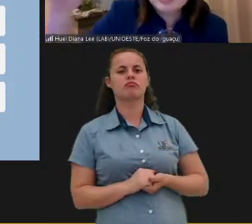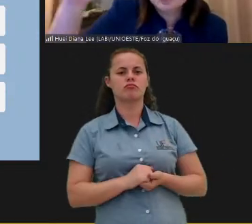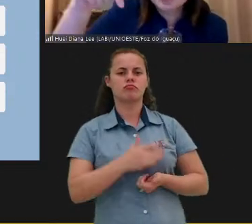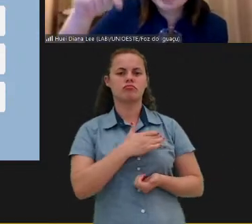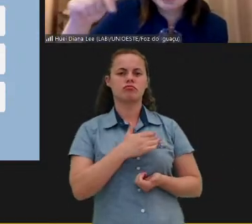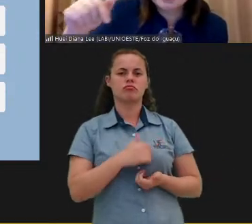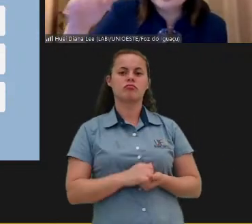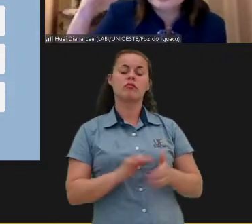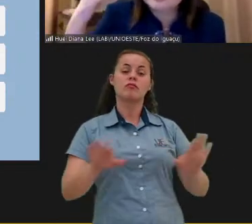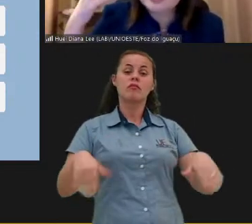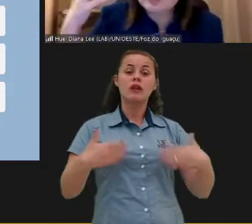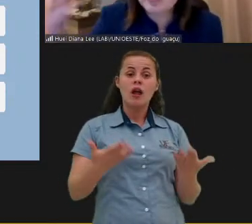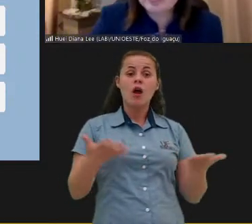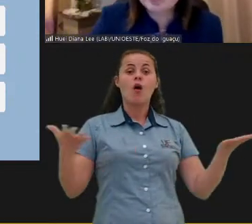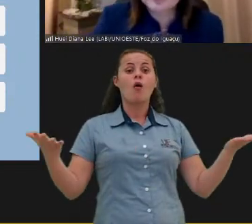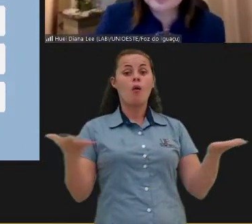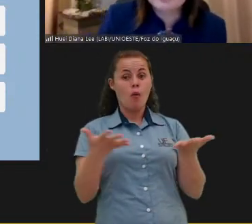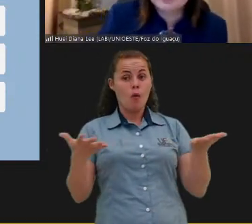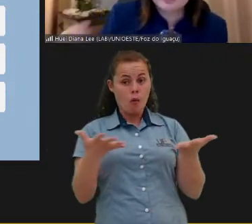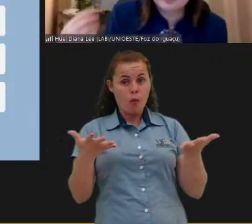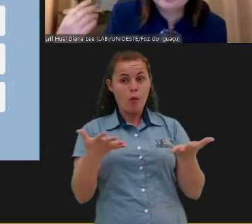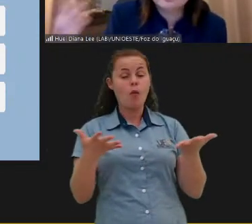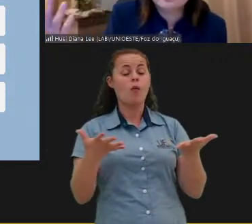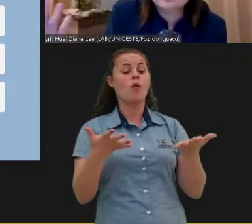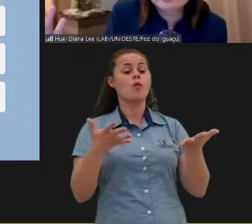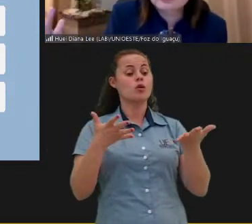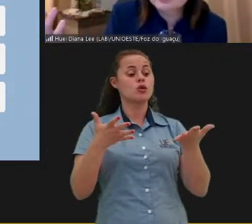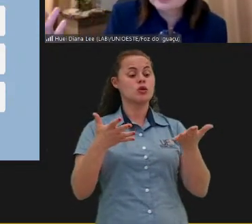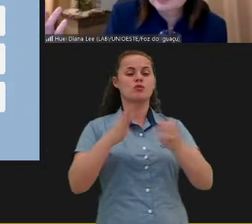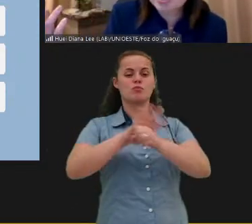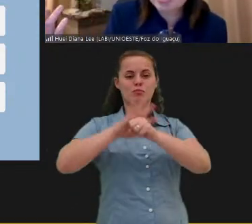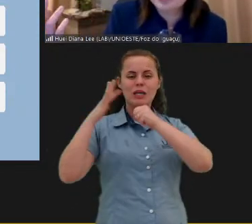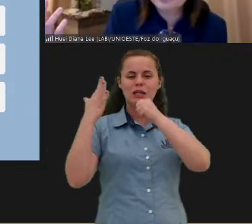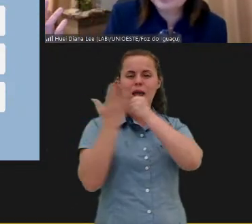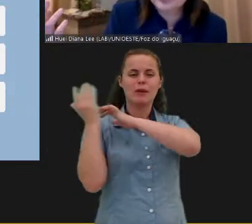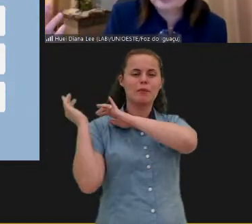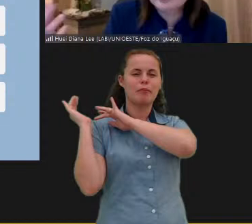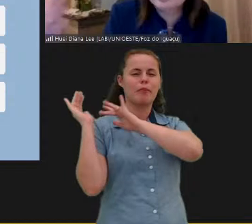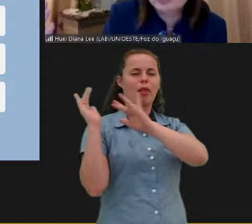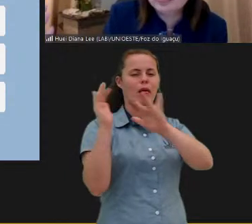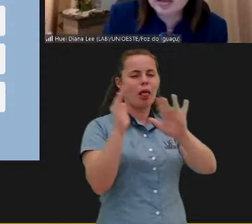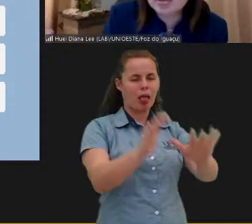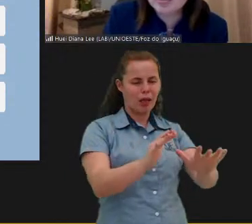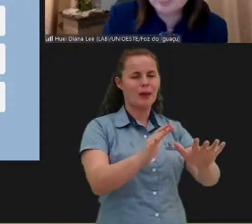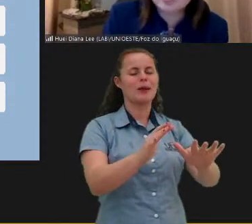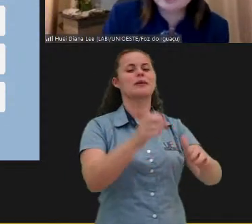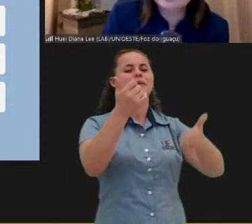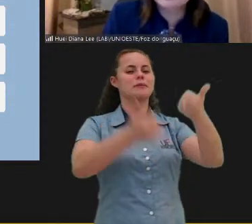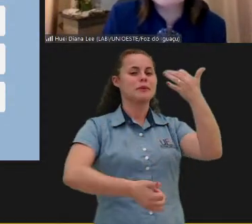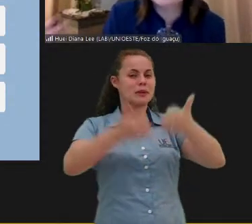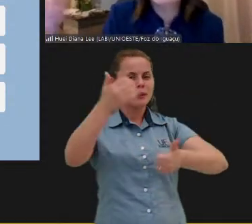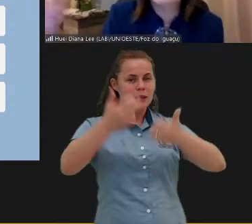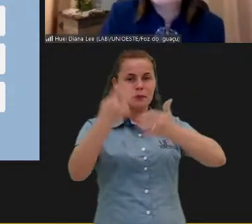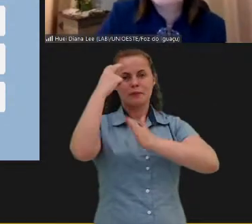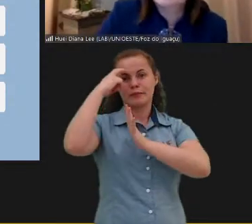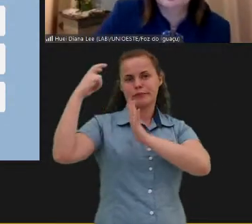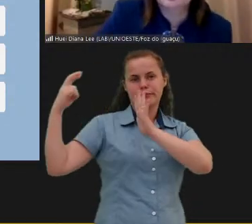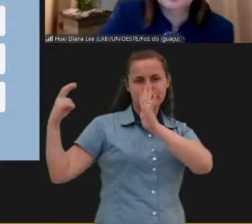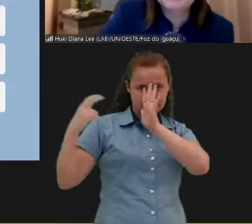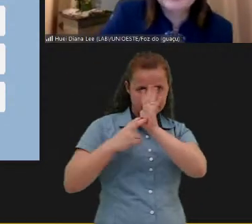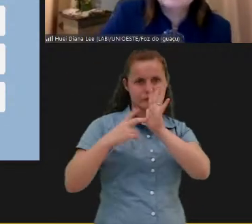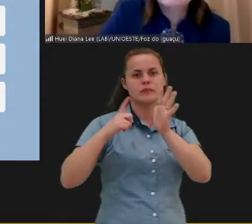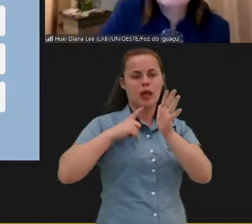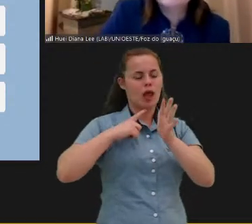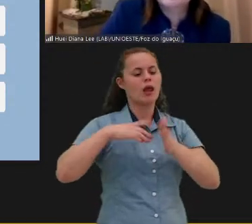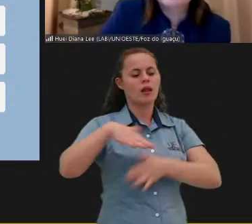ainda mais hoje em dia, nesse momento de pandemia, a gente tem ouvido falar tanto, né, de inteligência artificial na